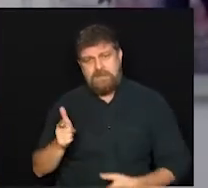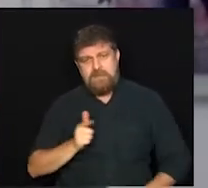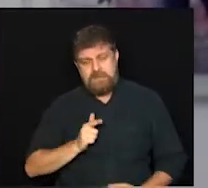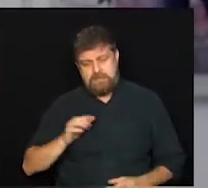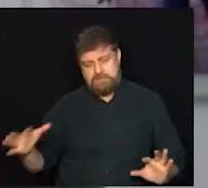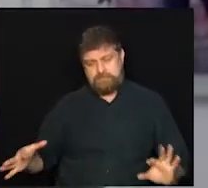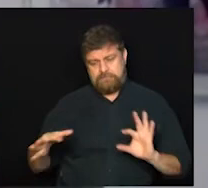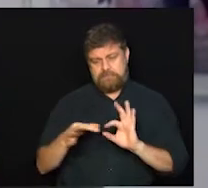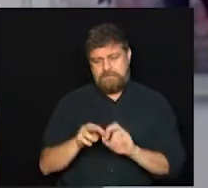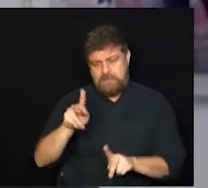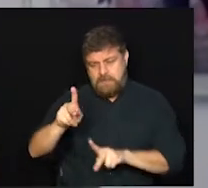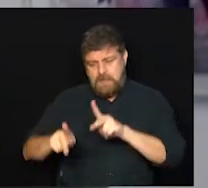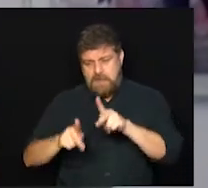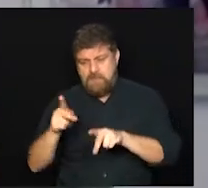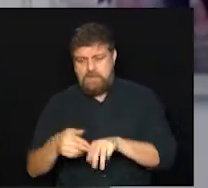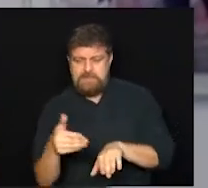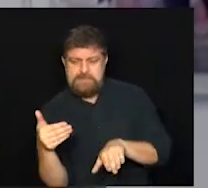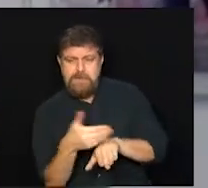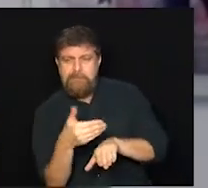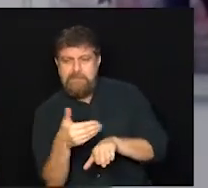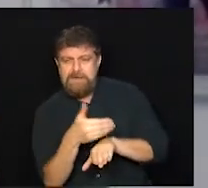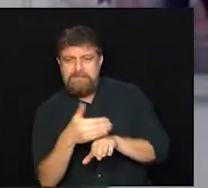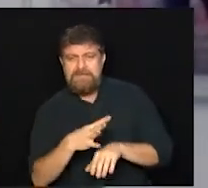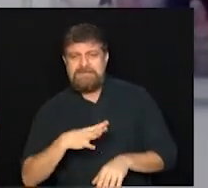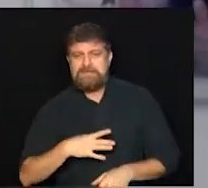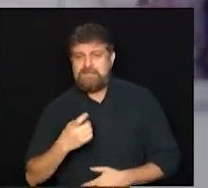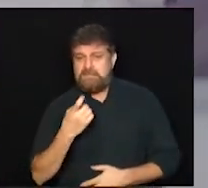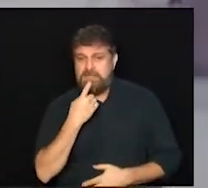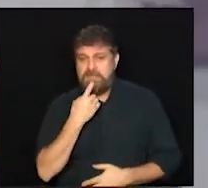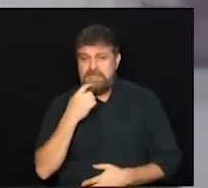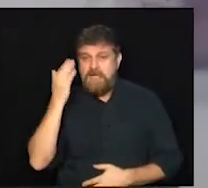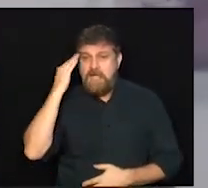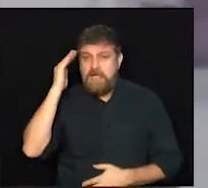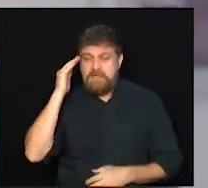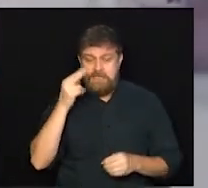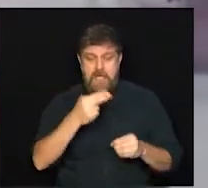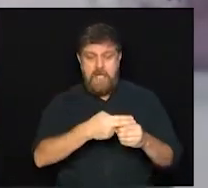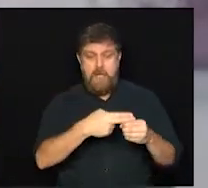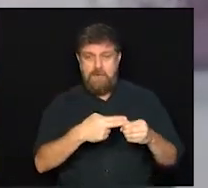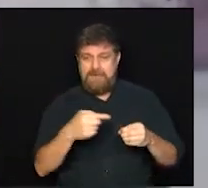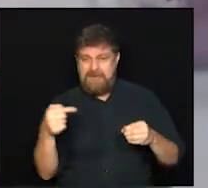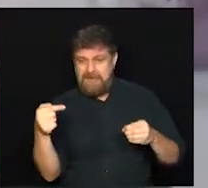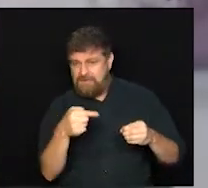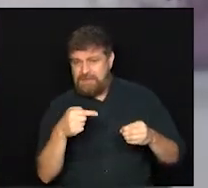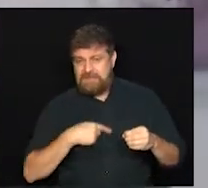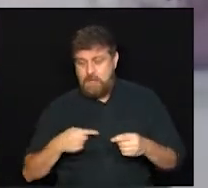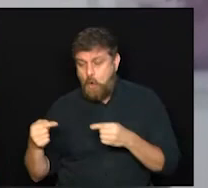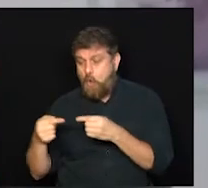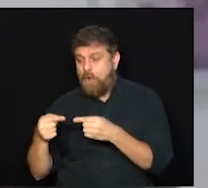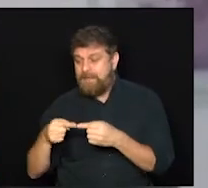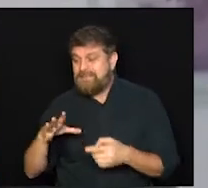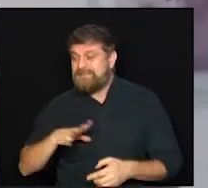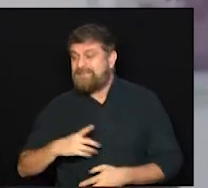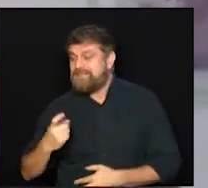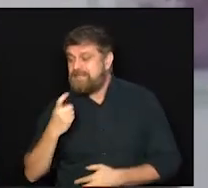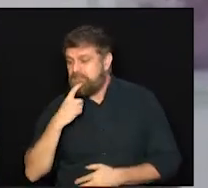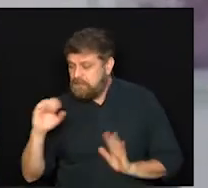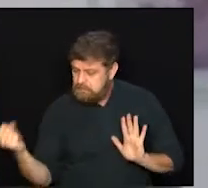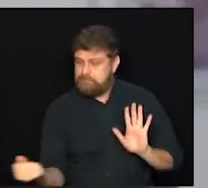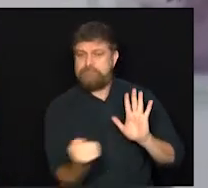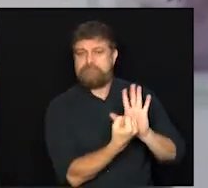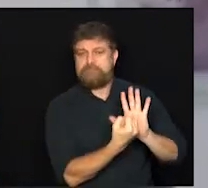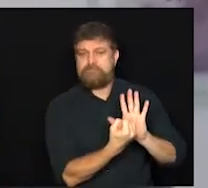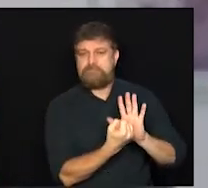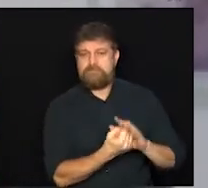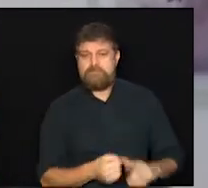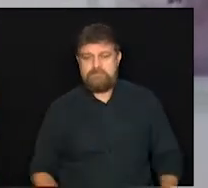também a população lá dentro. E Campinas entender que a Unicamp é um bem de Campinas. Embora a Unicamp